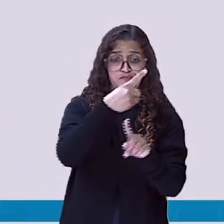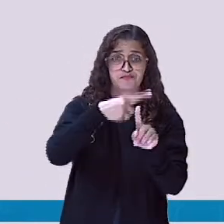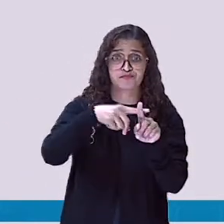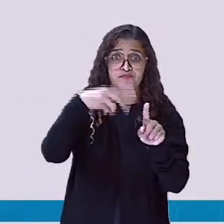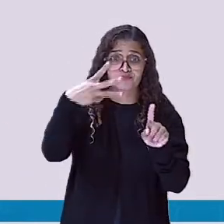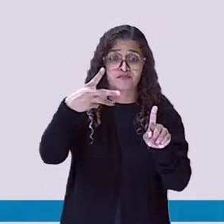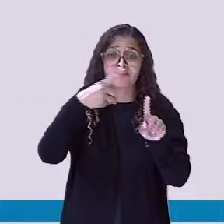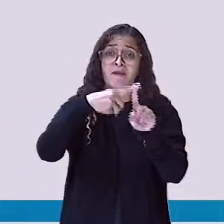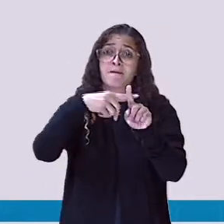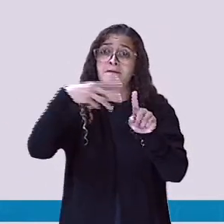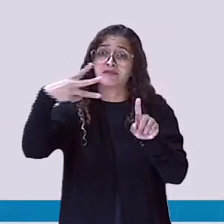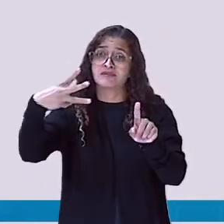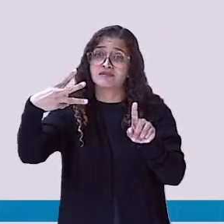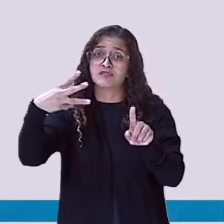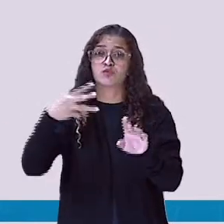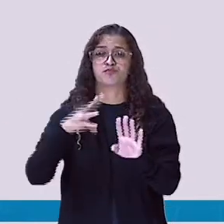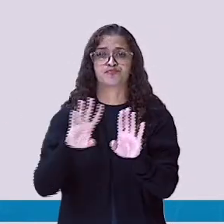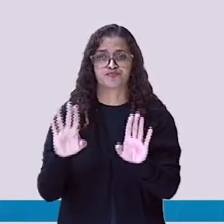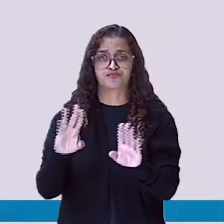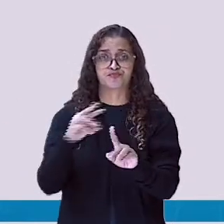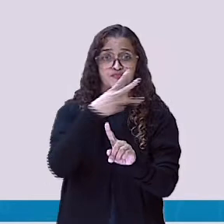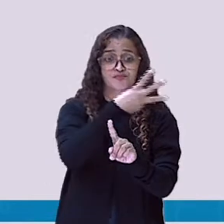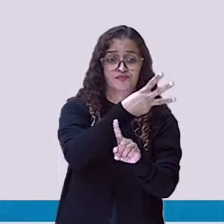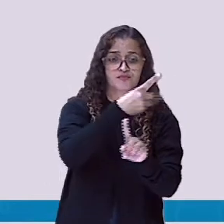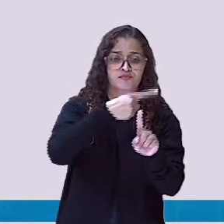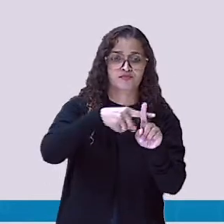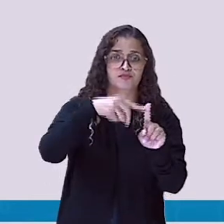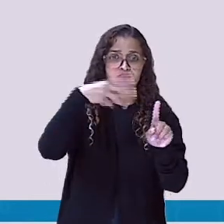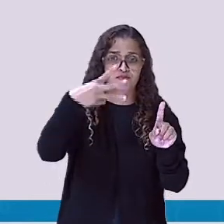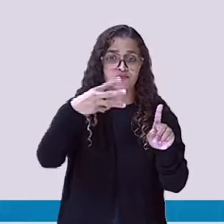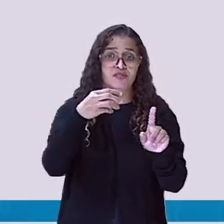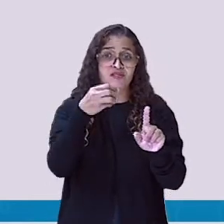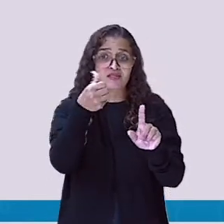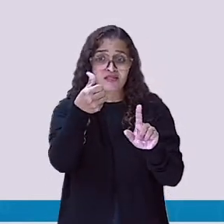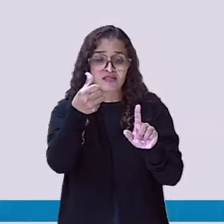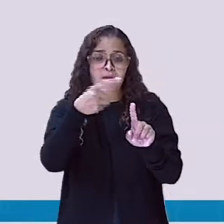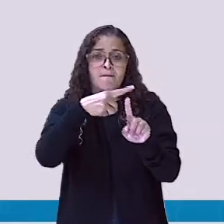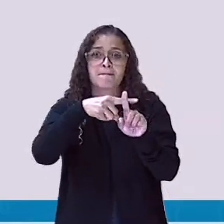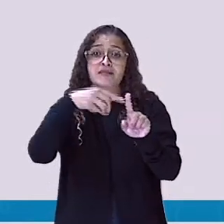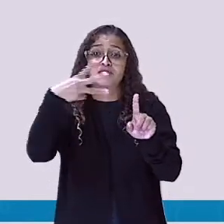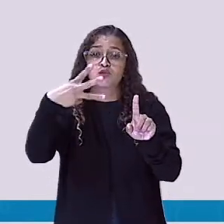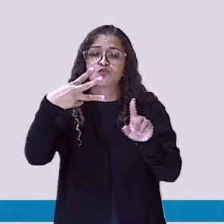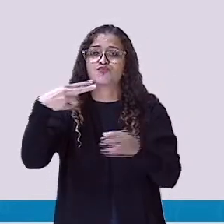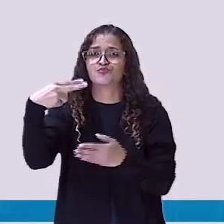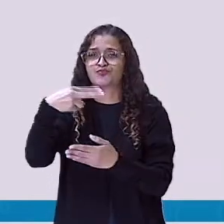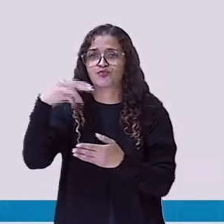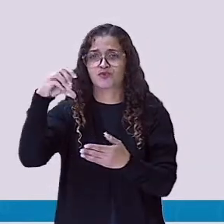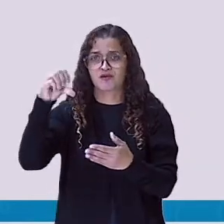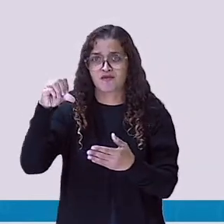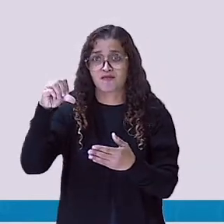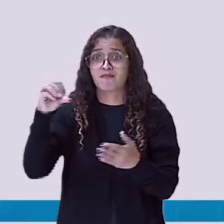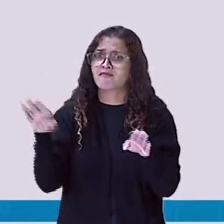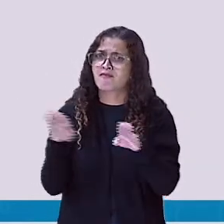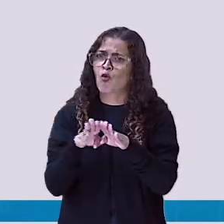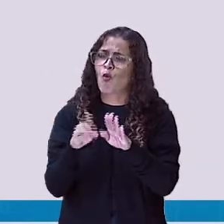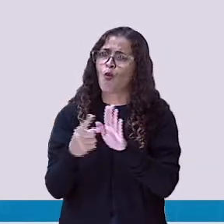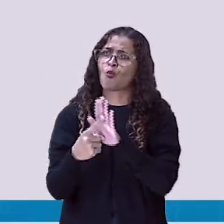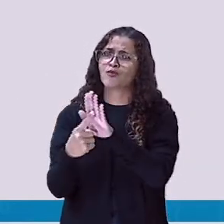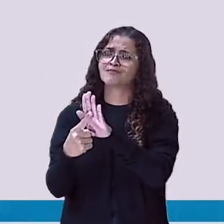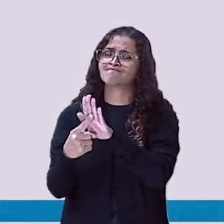mais 3, 9. Mas também pode ser representado assim, ó, 3 vezes o número